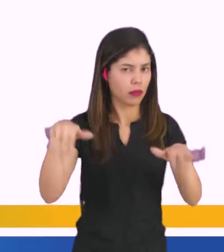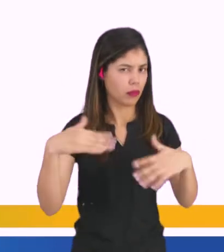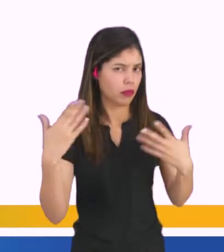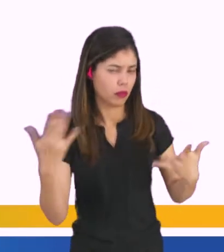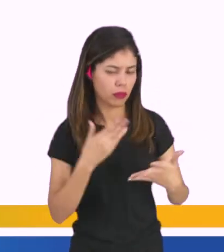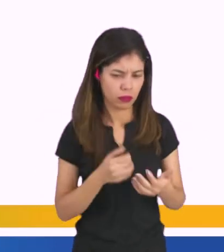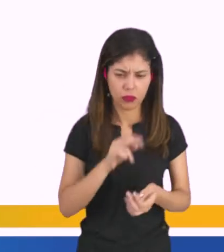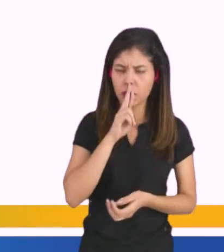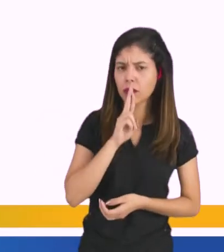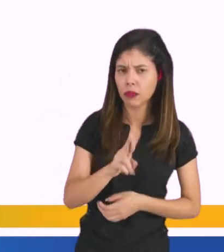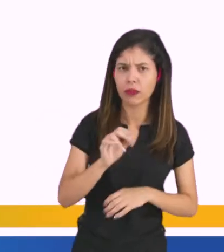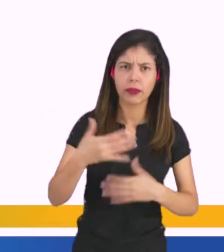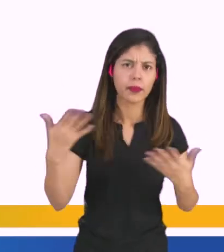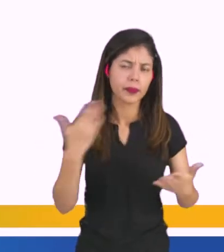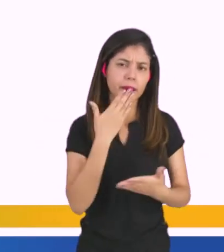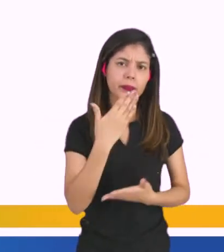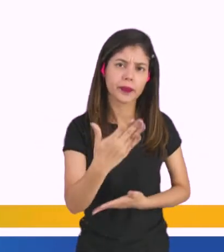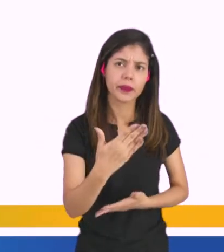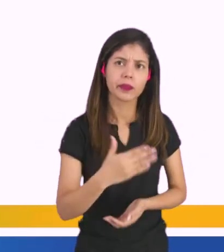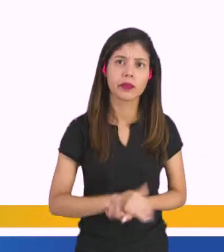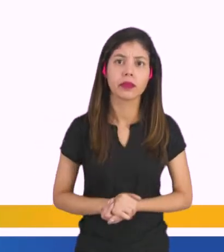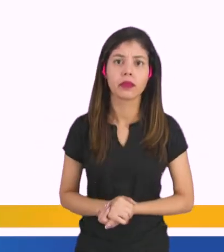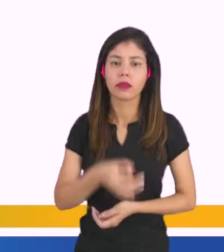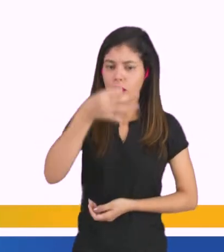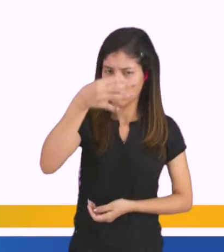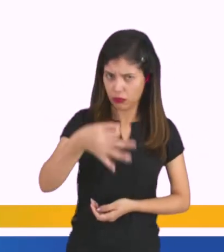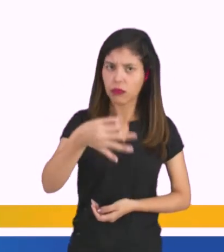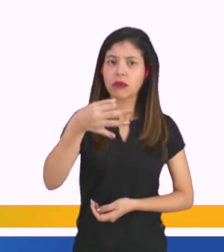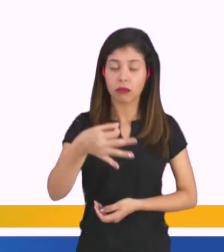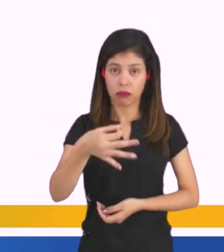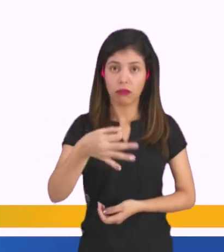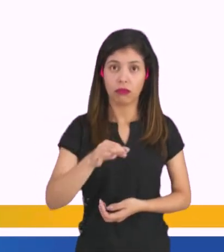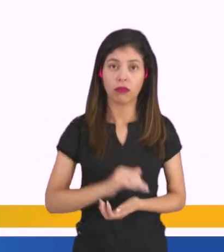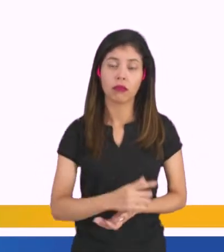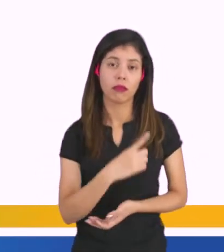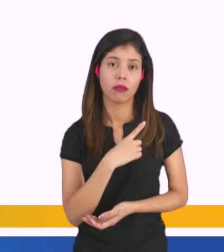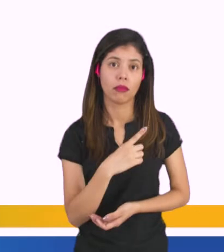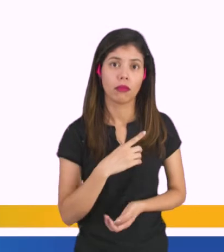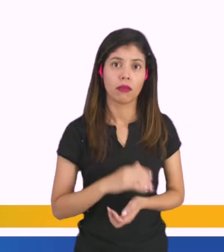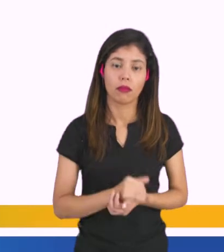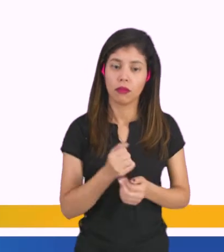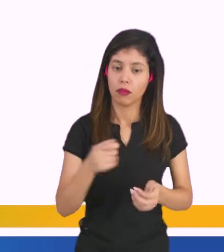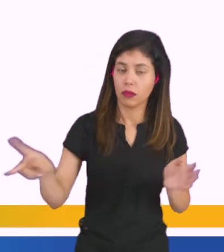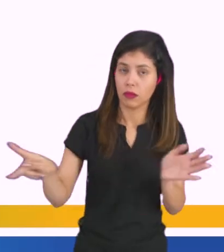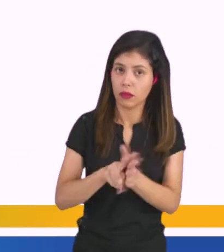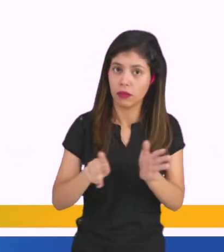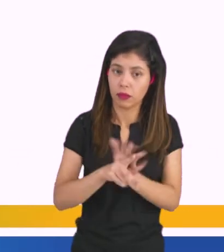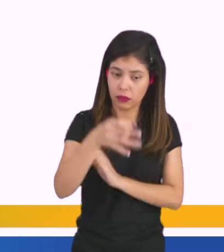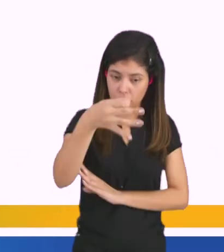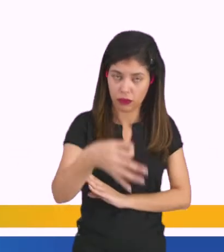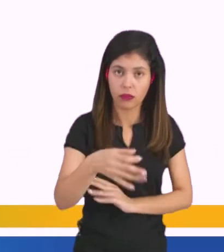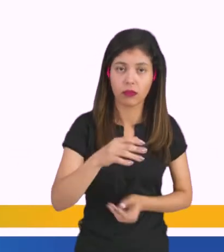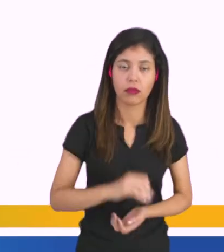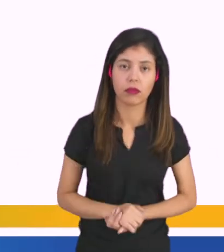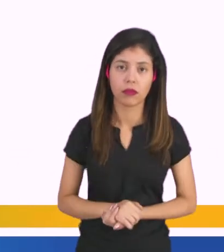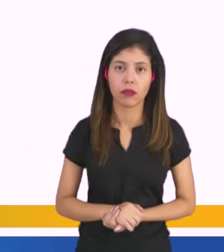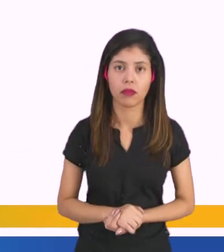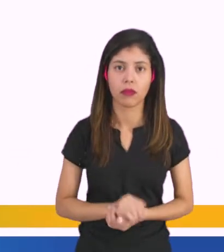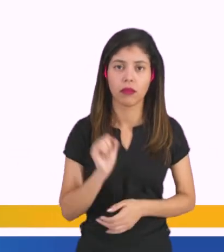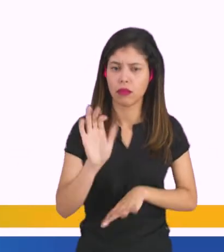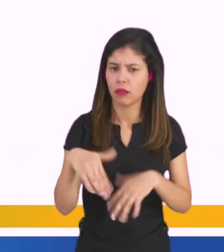qual a decisão de tomar aí um prato feito? Qual a melhor